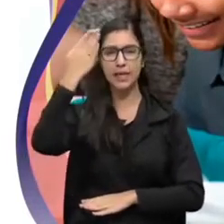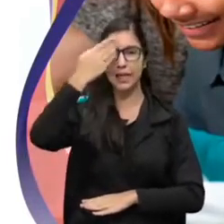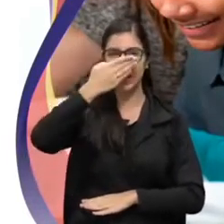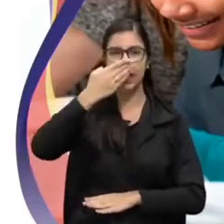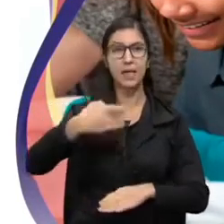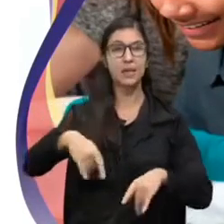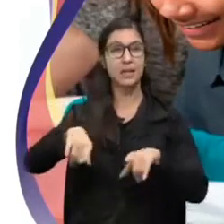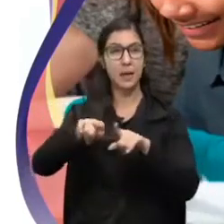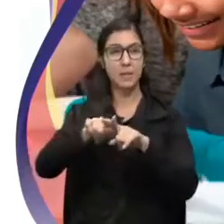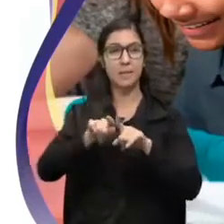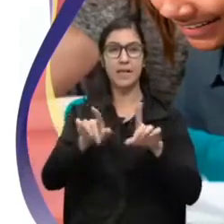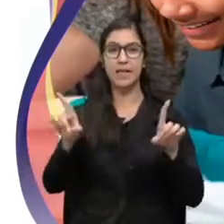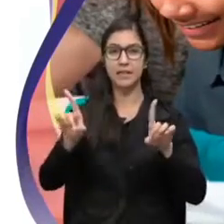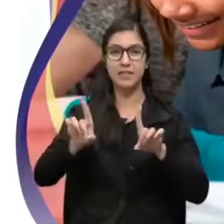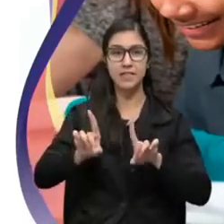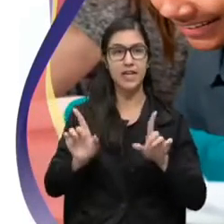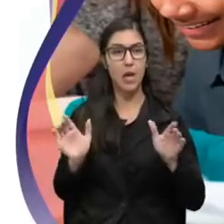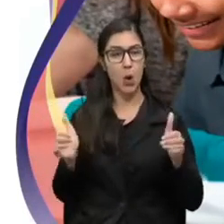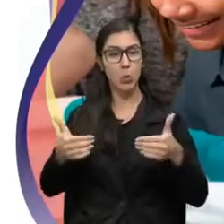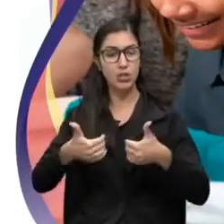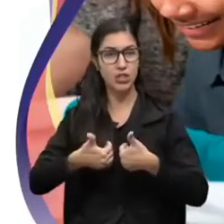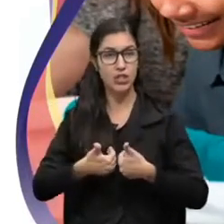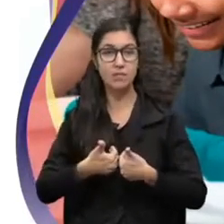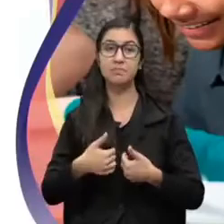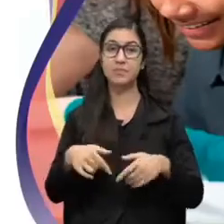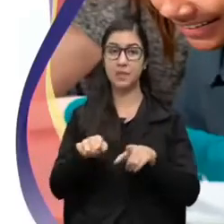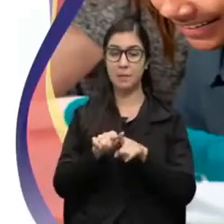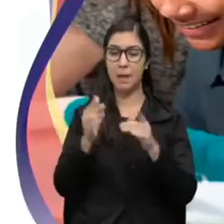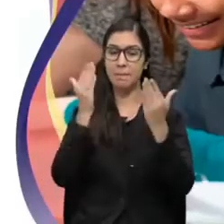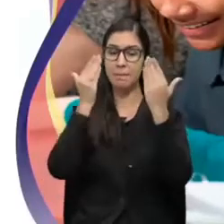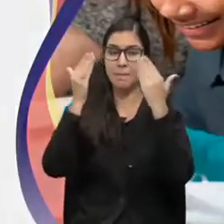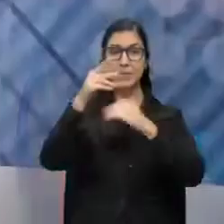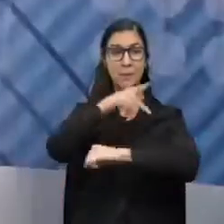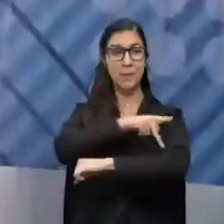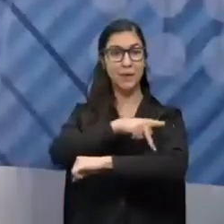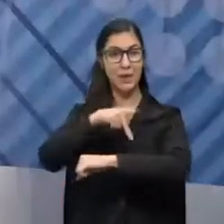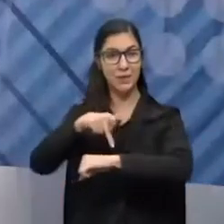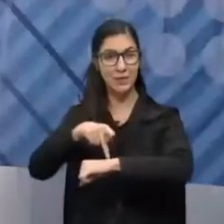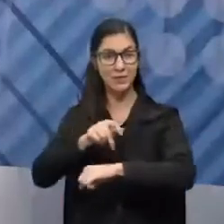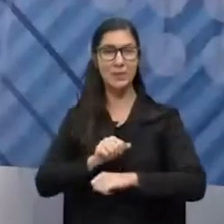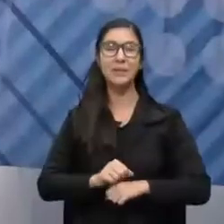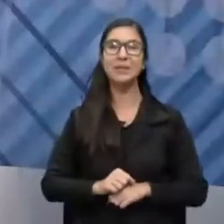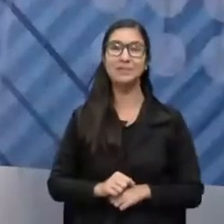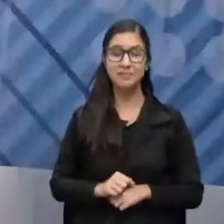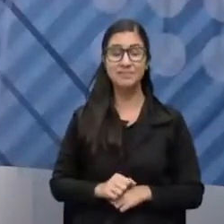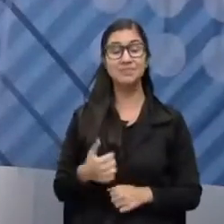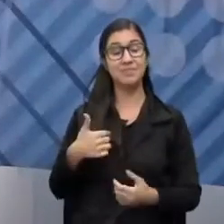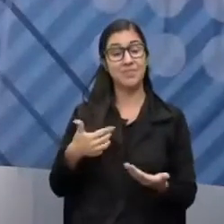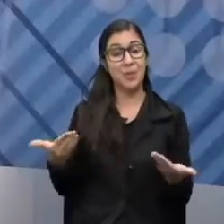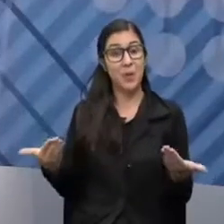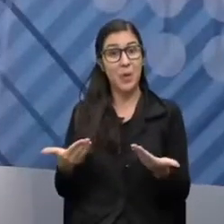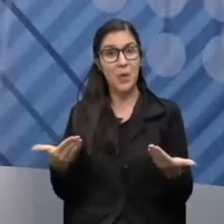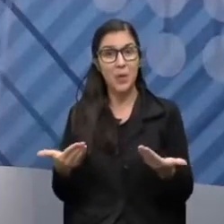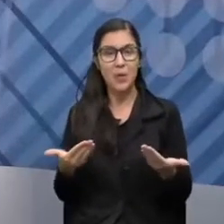deficiência múltipla, em autismo, sou psicopedagoga, neuropsicopedagoga e trabalharei com